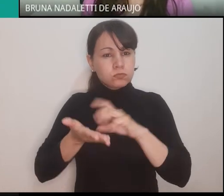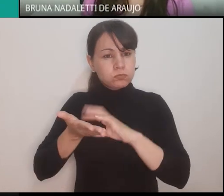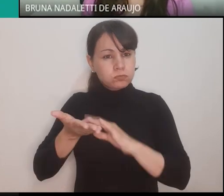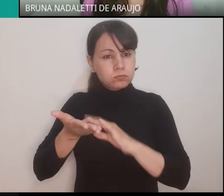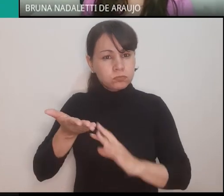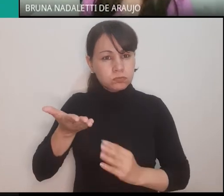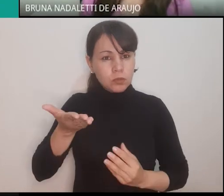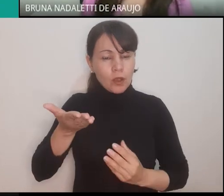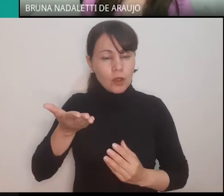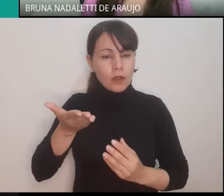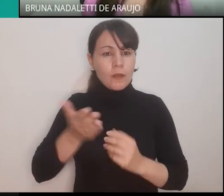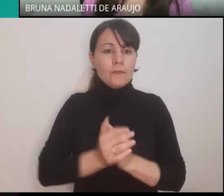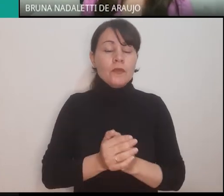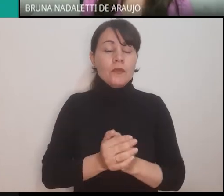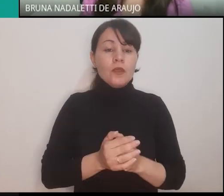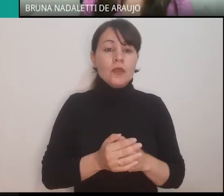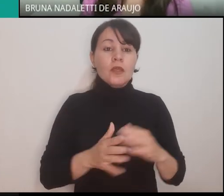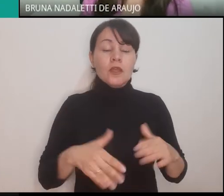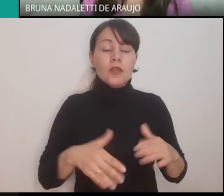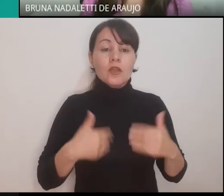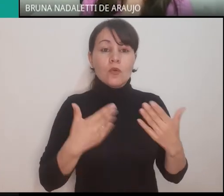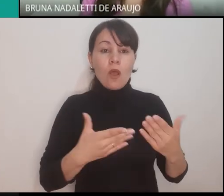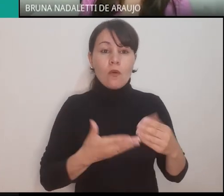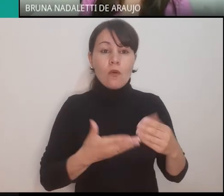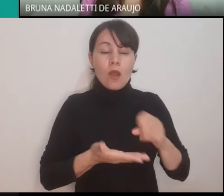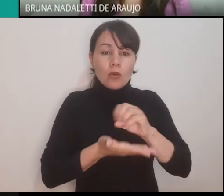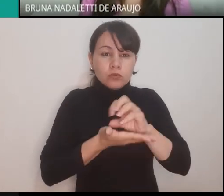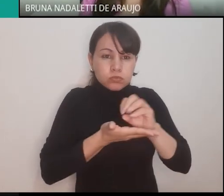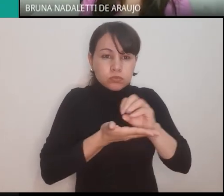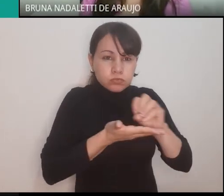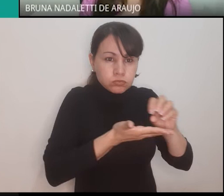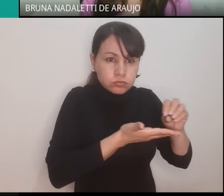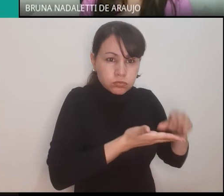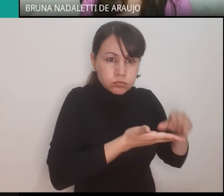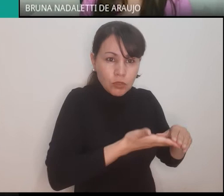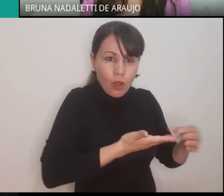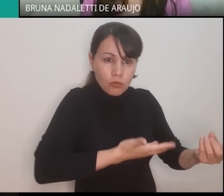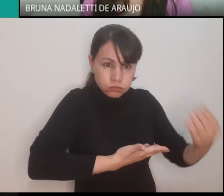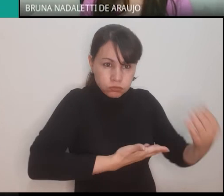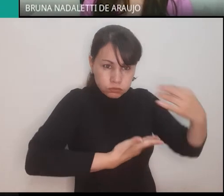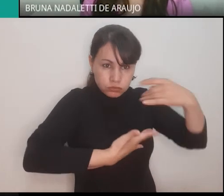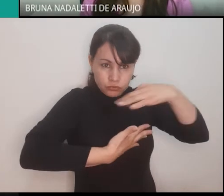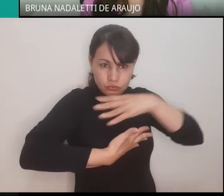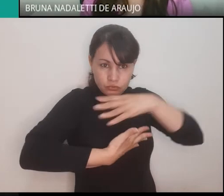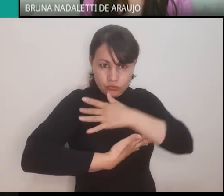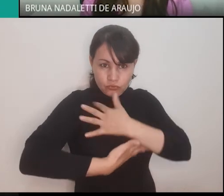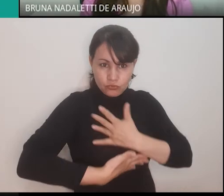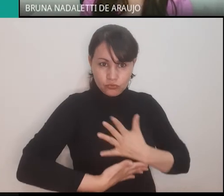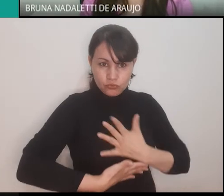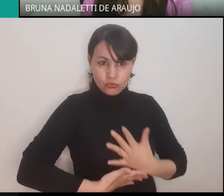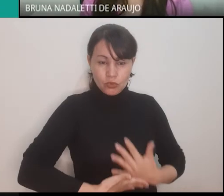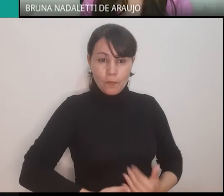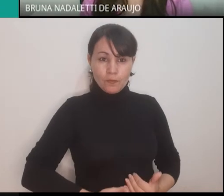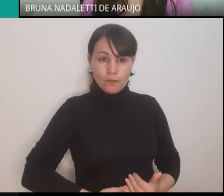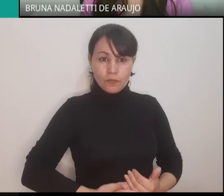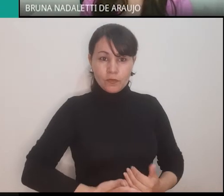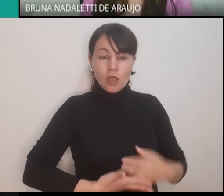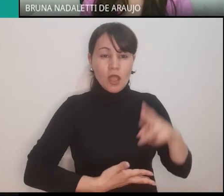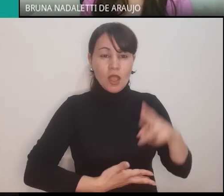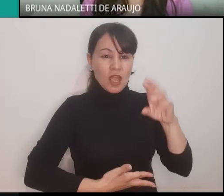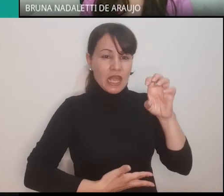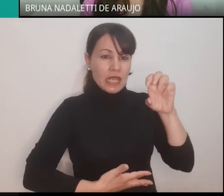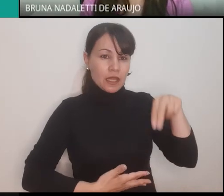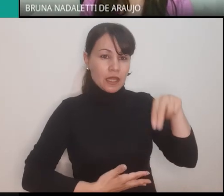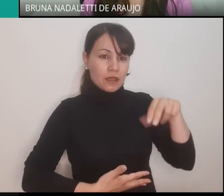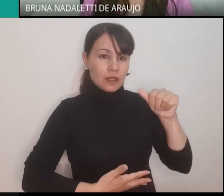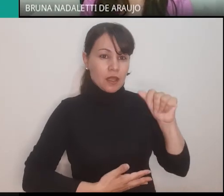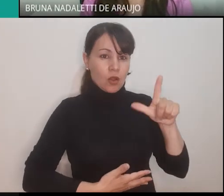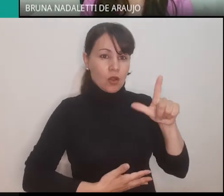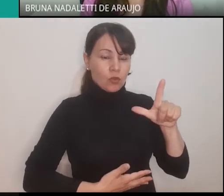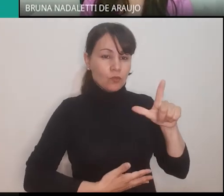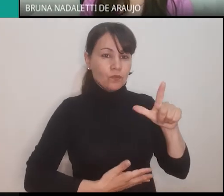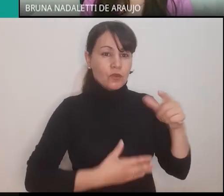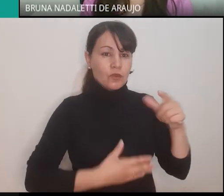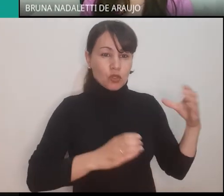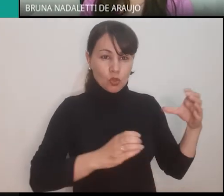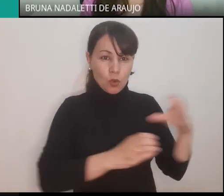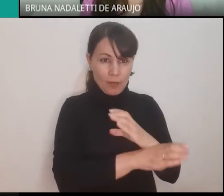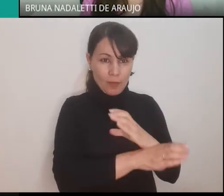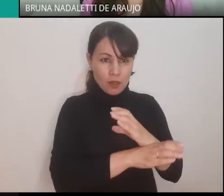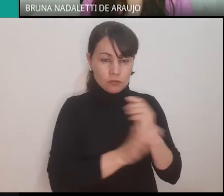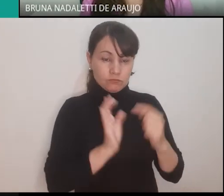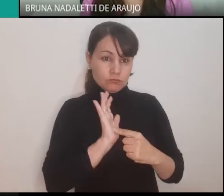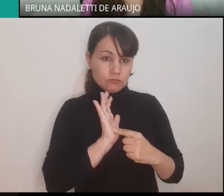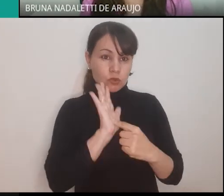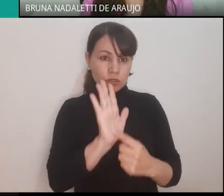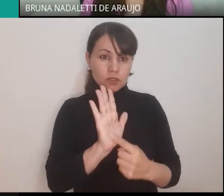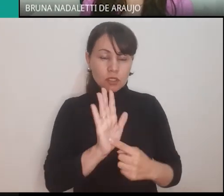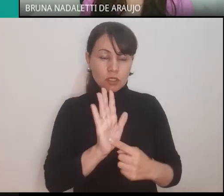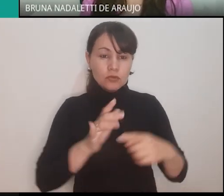e também qual é a distribuição anatômica do sistema renal de uma forma mais completa, mostrando